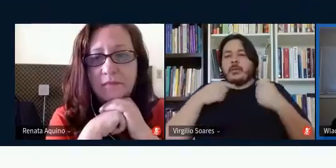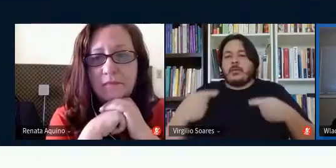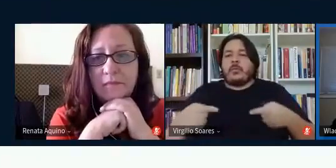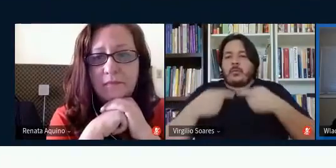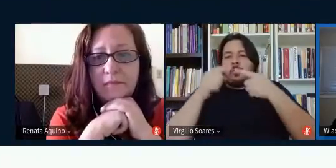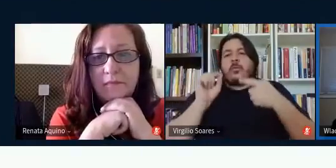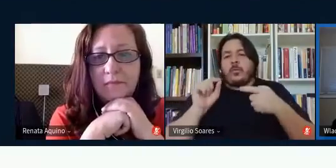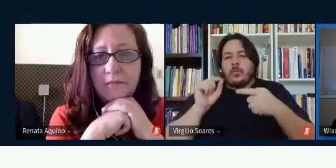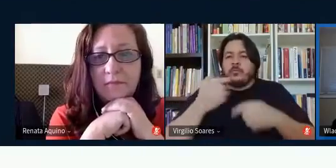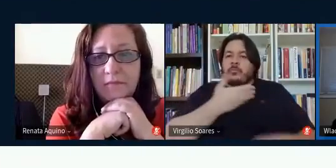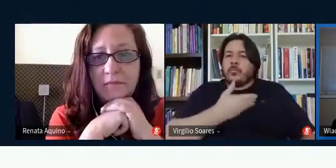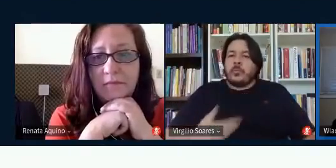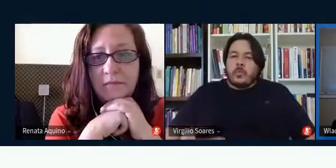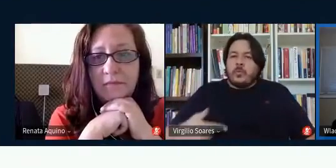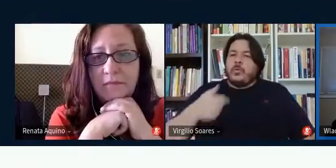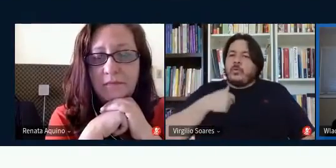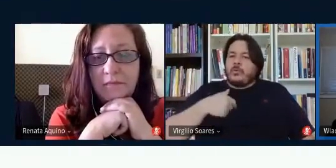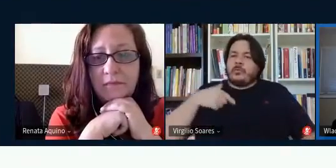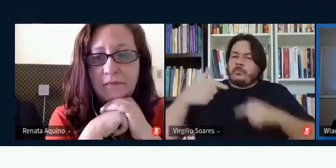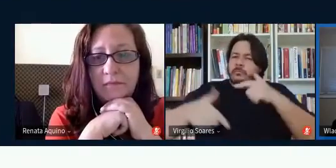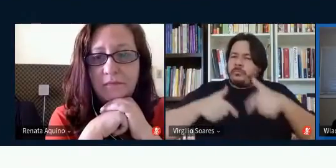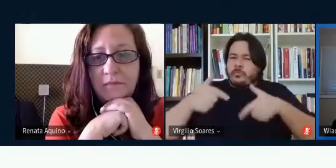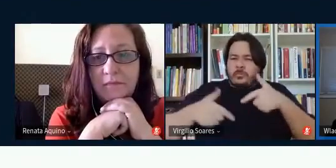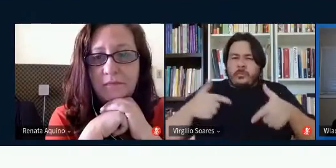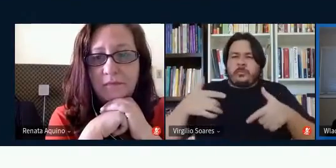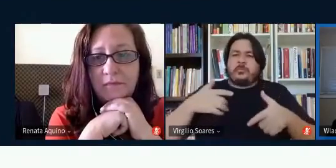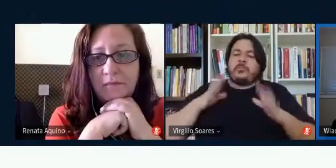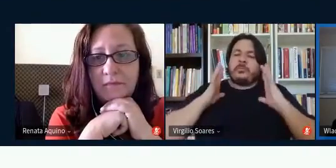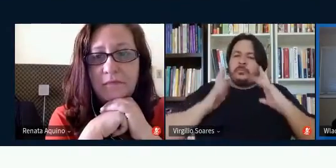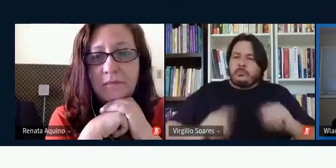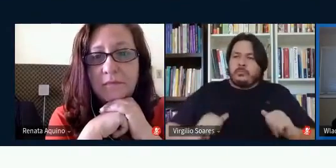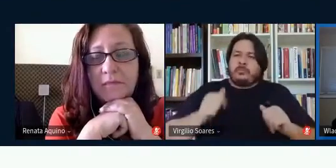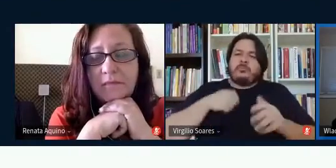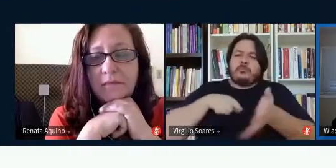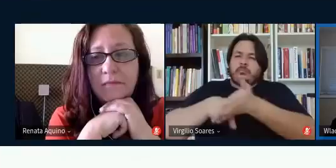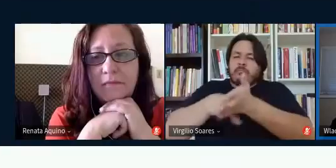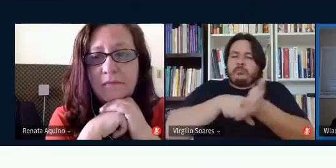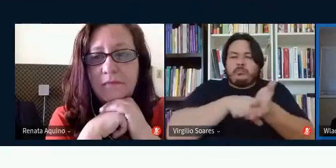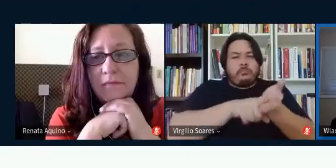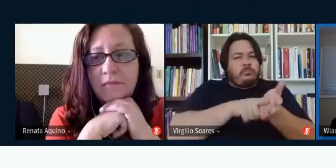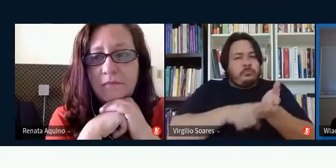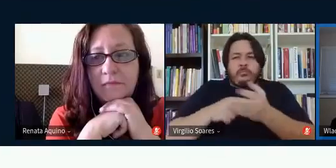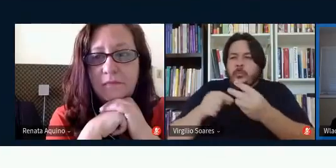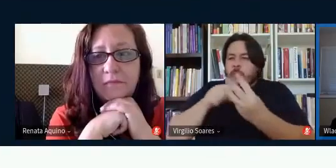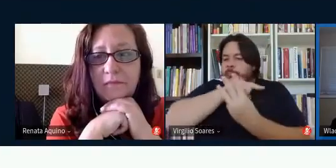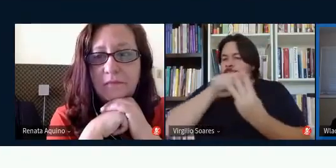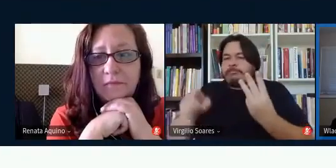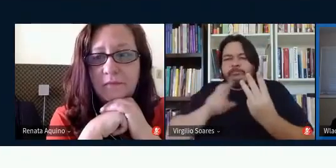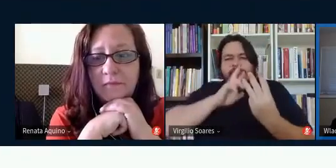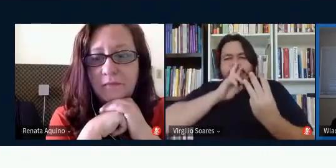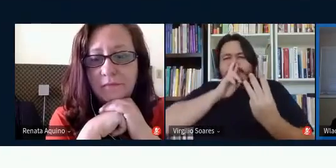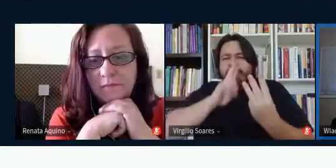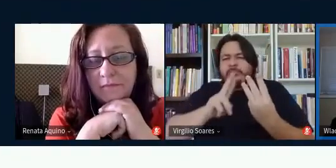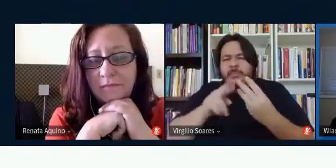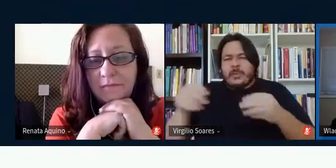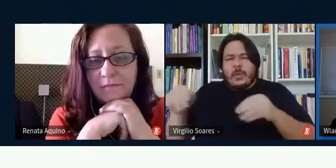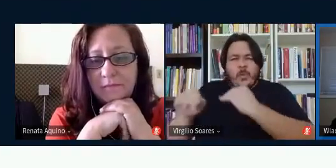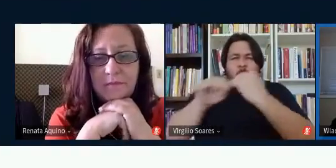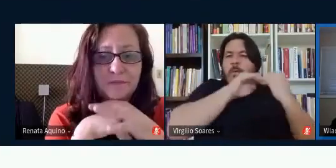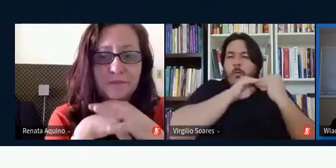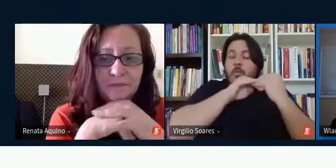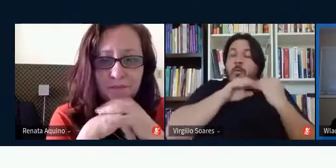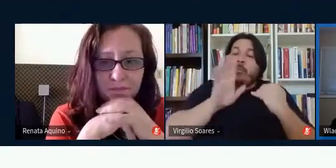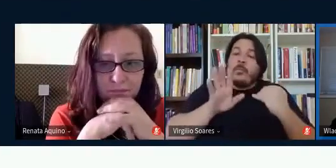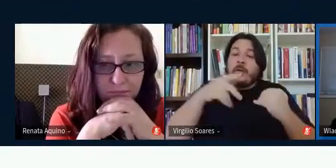de governos, autoridades sanitárias, pesquisadores, que consistentemente falam a mesma coisa, né? Infelizmente, no caso brasileiro, a atuação das